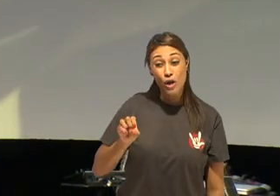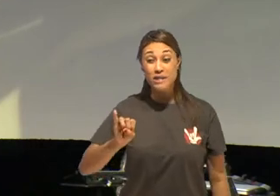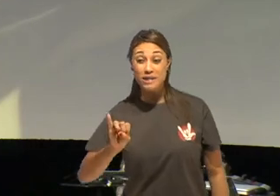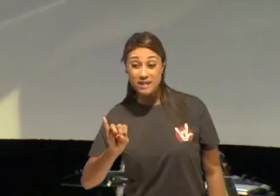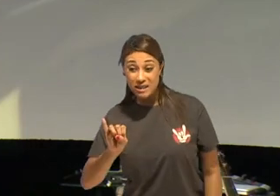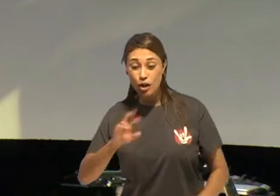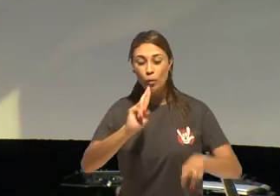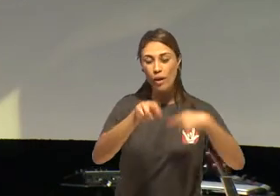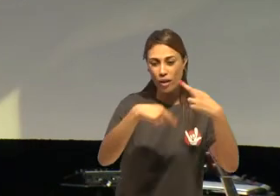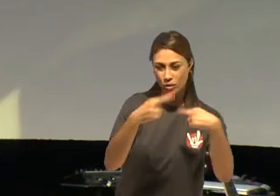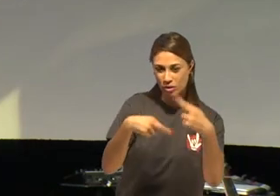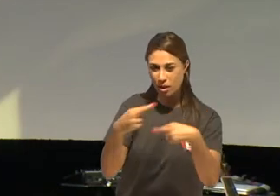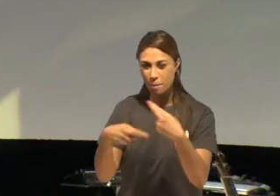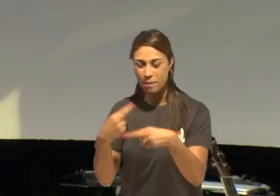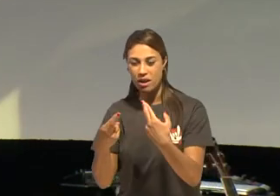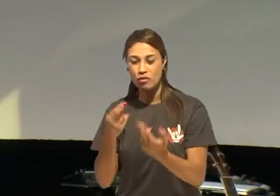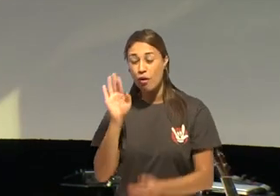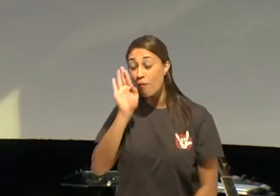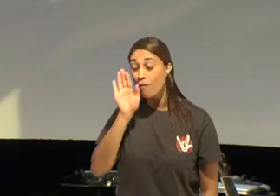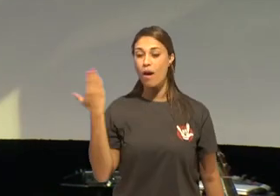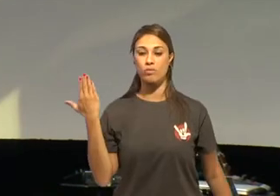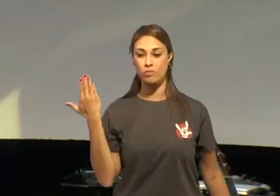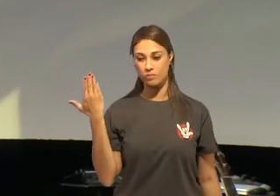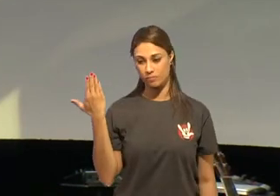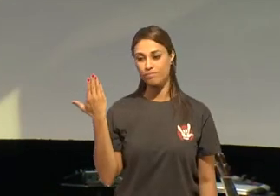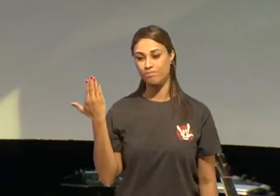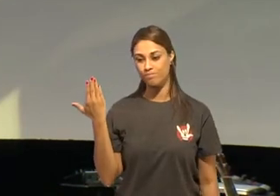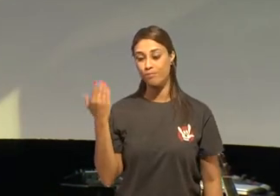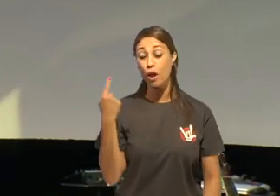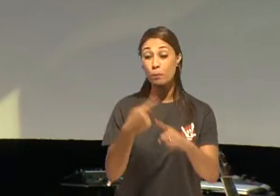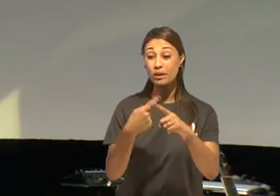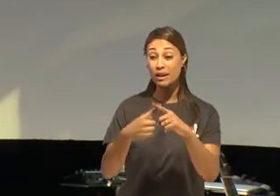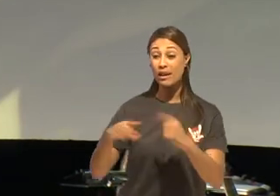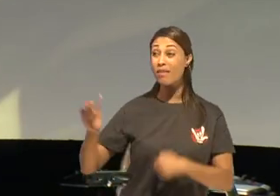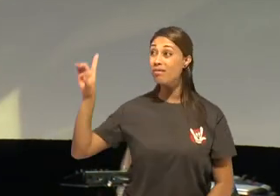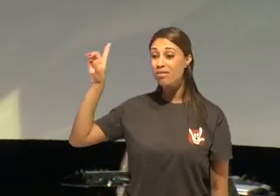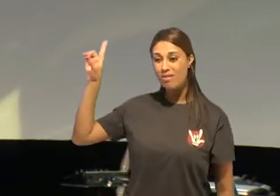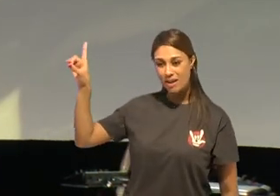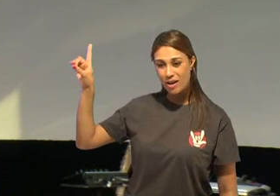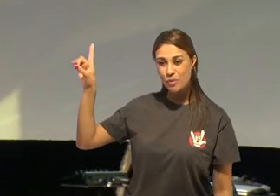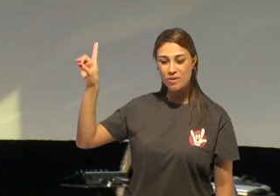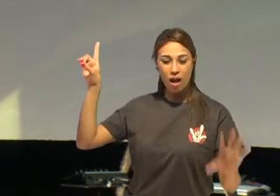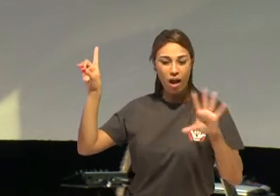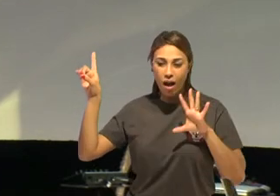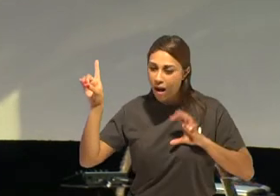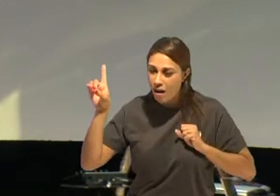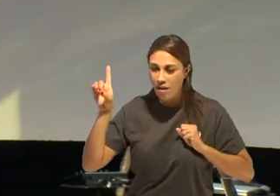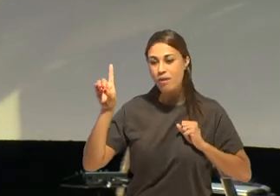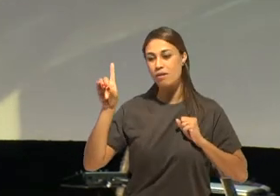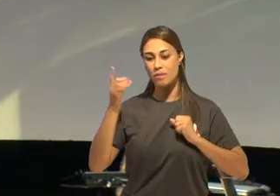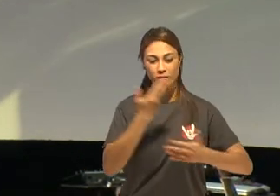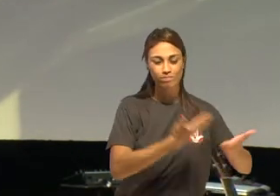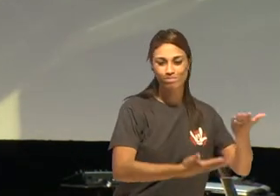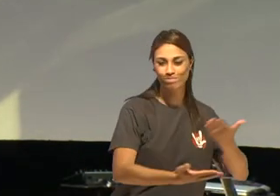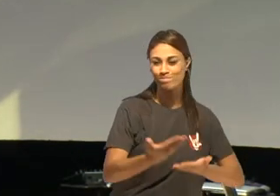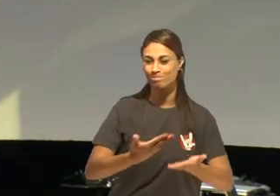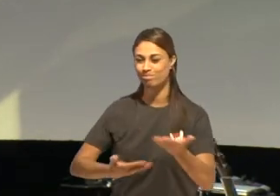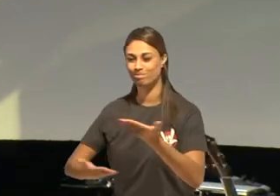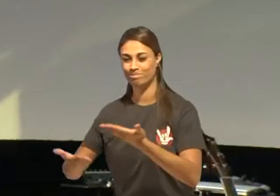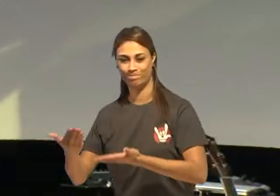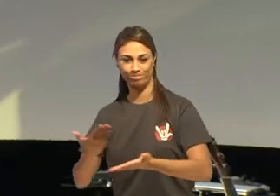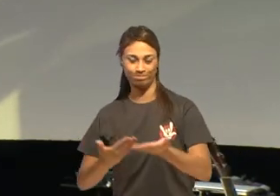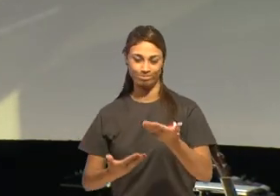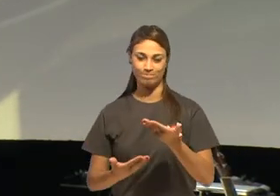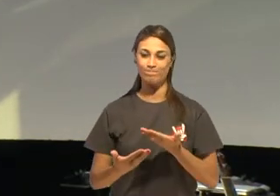nosso Deus é um Deus que ama relacionamento. É por isso que ele fez um jardim, ele não fez uma fábrica. É